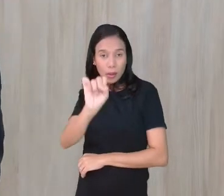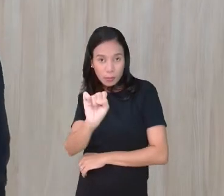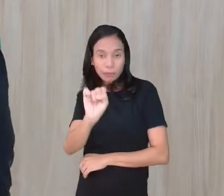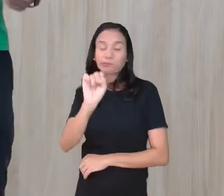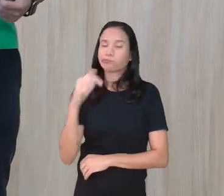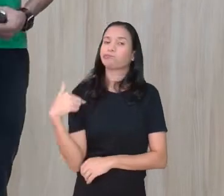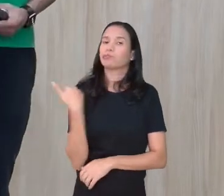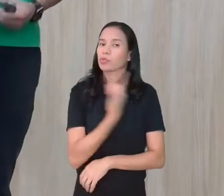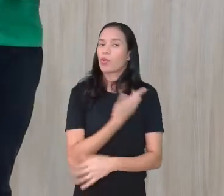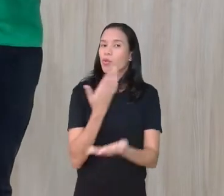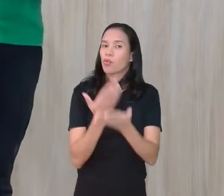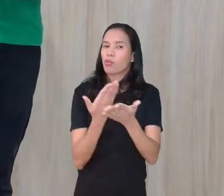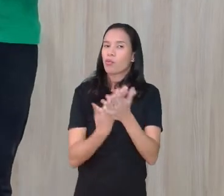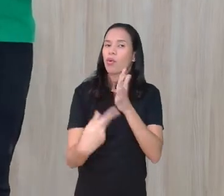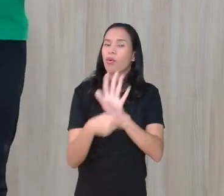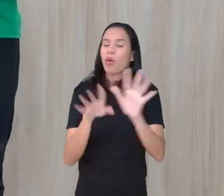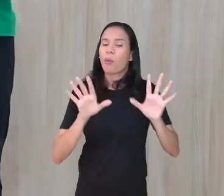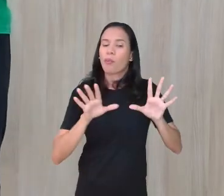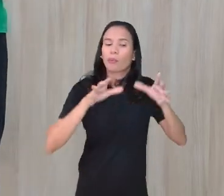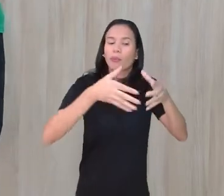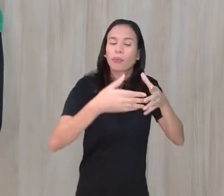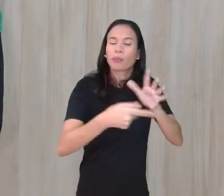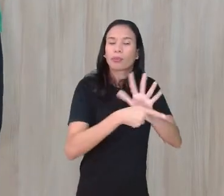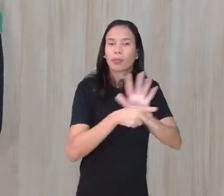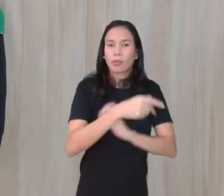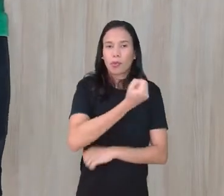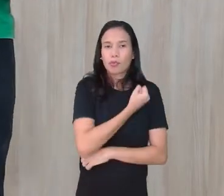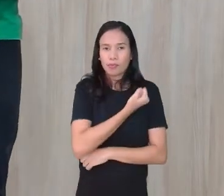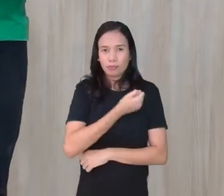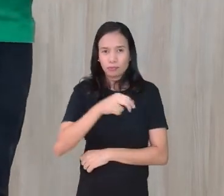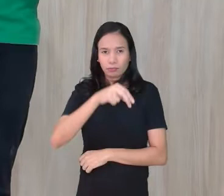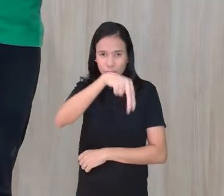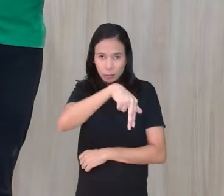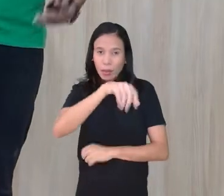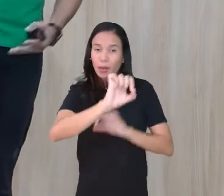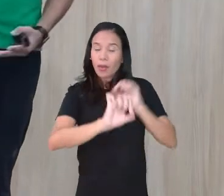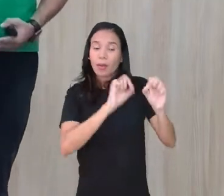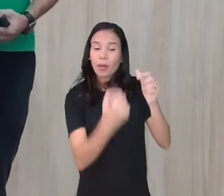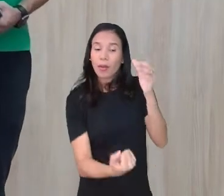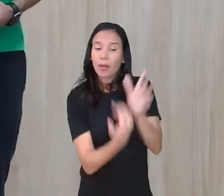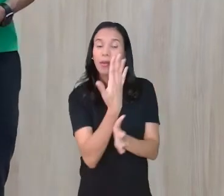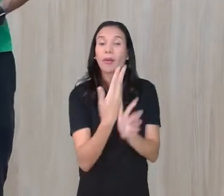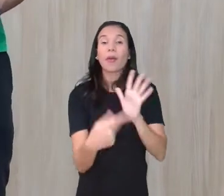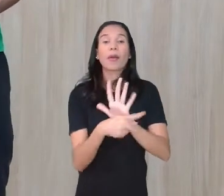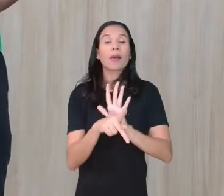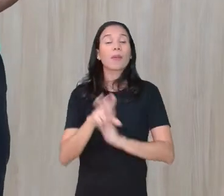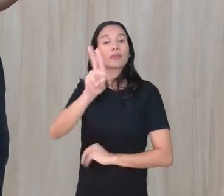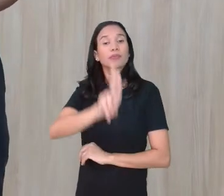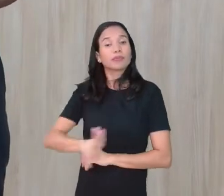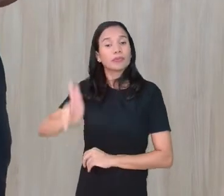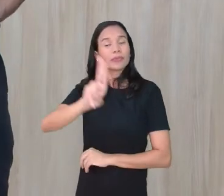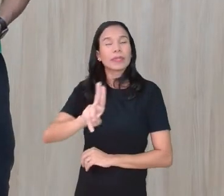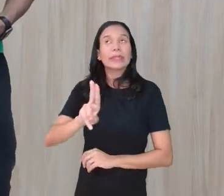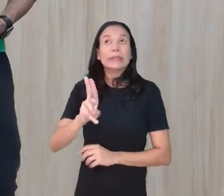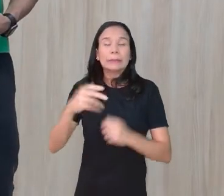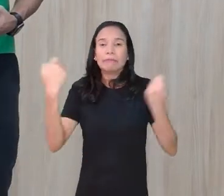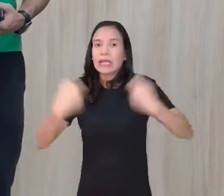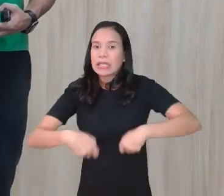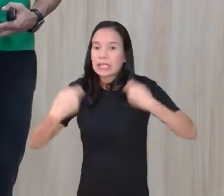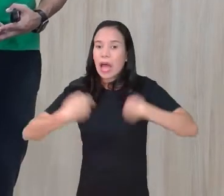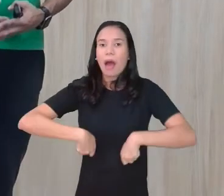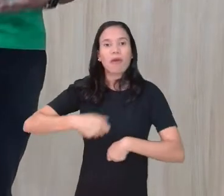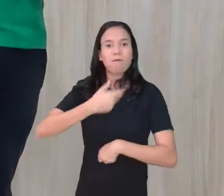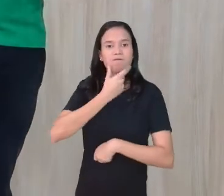aí essa ideia do conjunto dos números naturais, tá? Que surgiram aí através da necessidade do homem